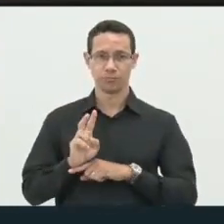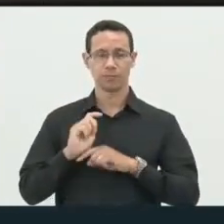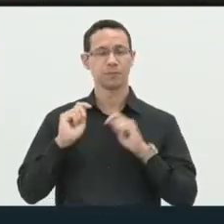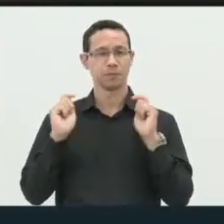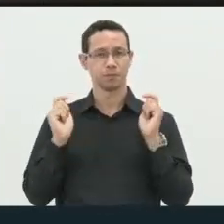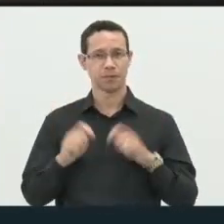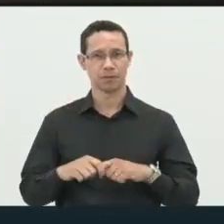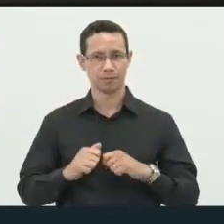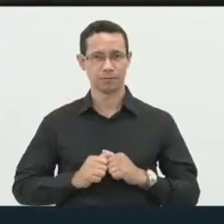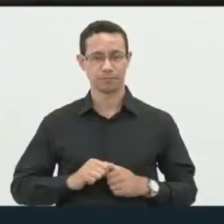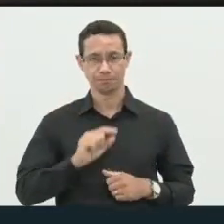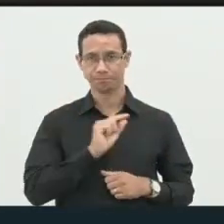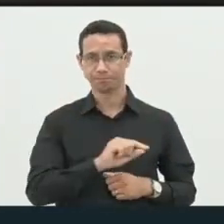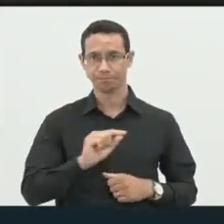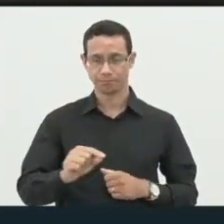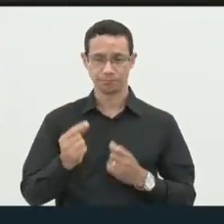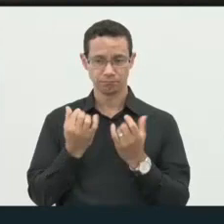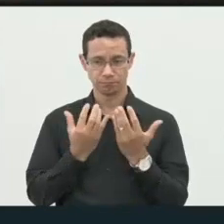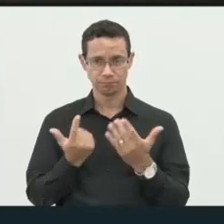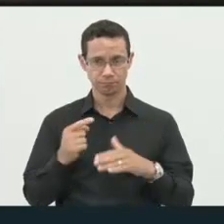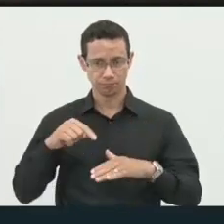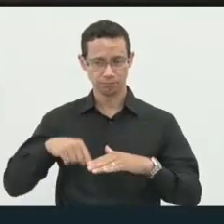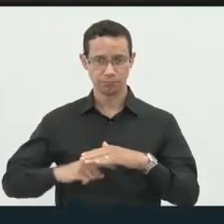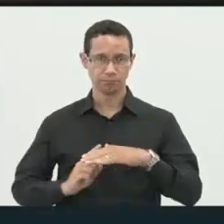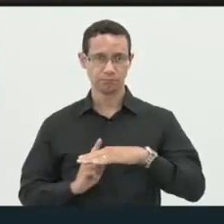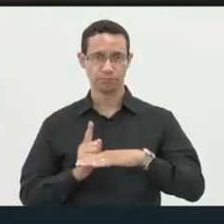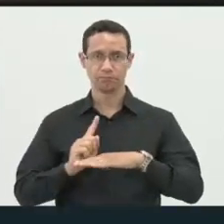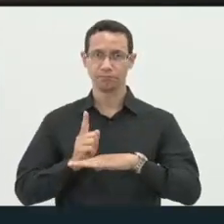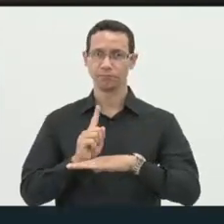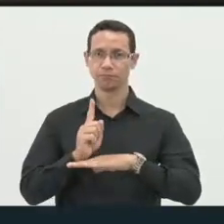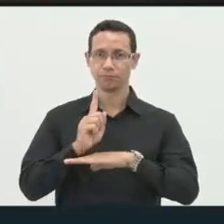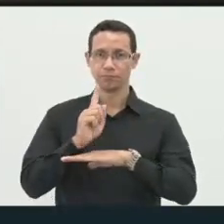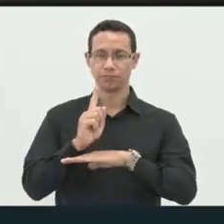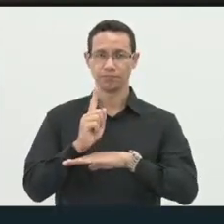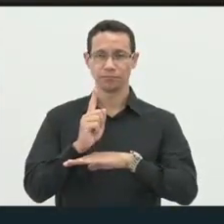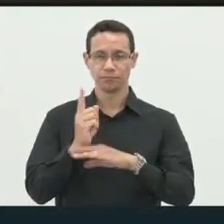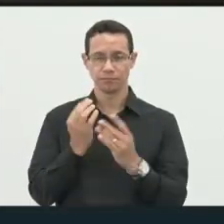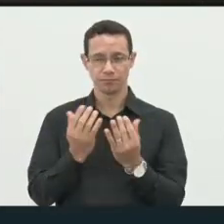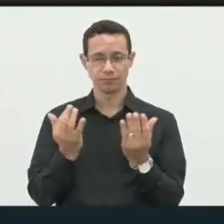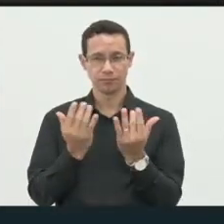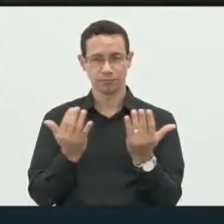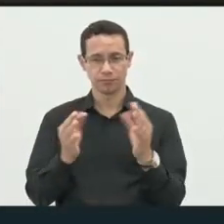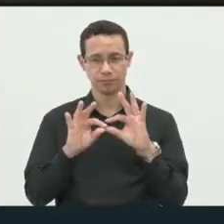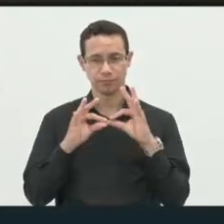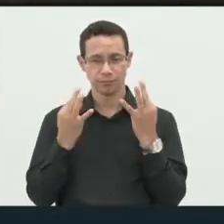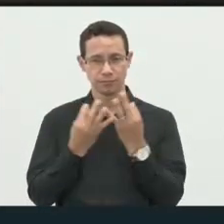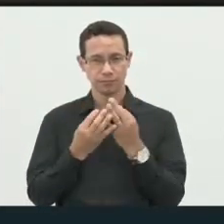familiares e também as empreendedoras